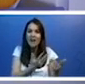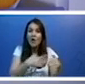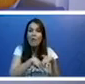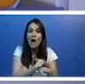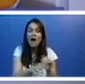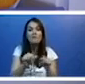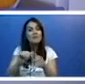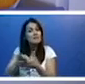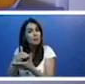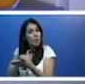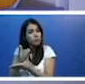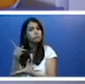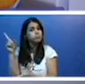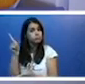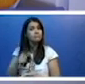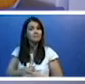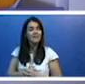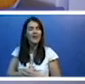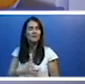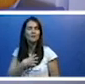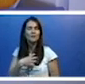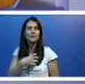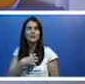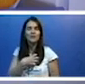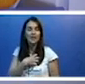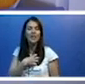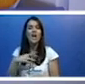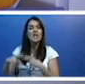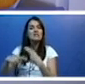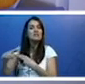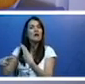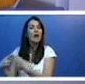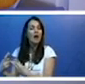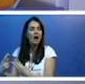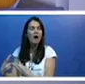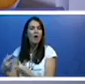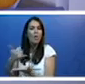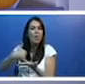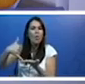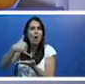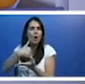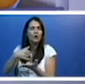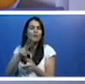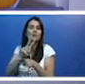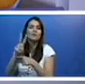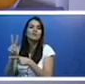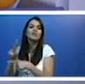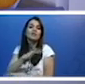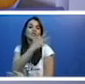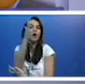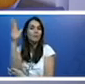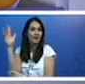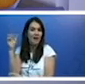guardam para fazer sabão. É uma maneira de você reciclar o óleo, né, e preservar o meio ambiente. Em vez de jogar esse óleo